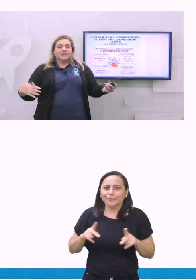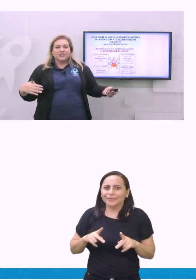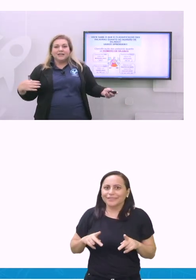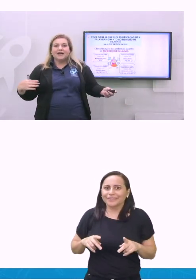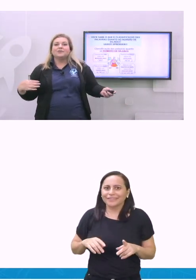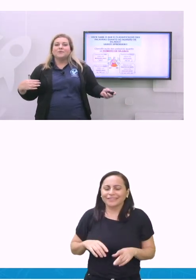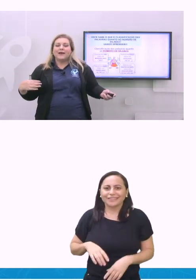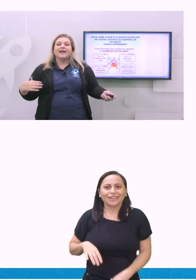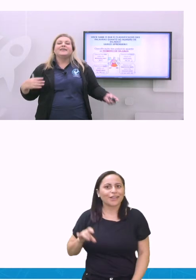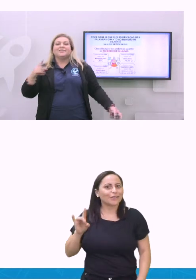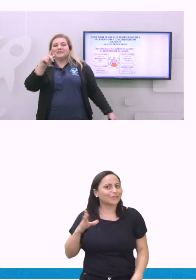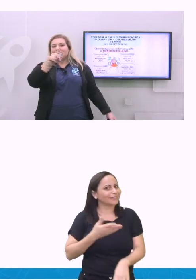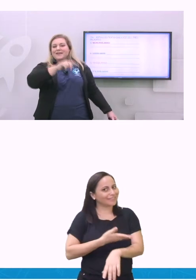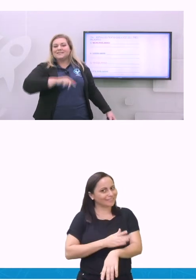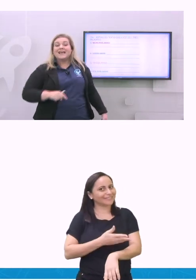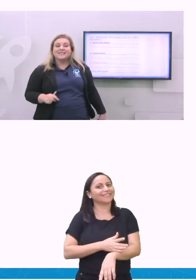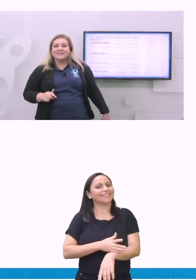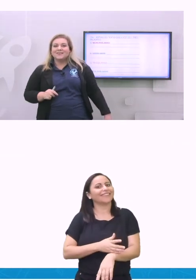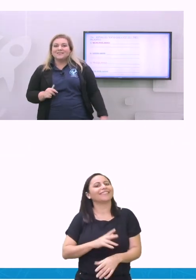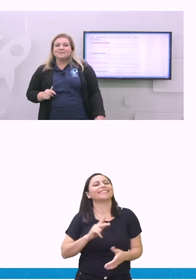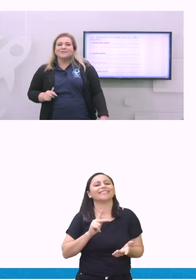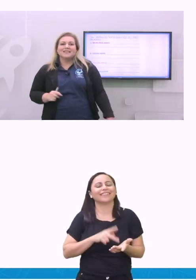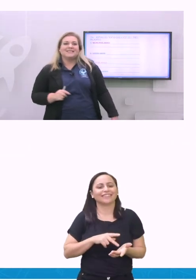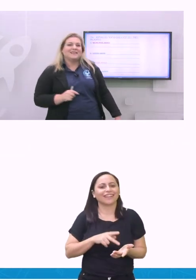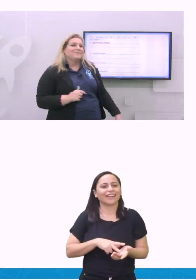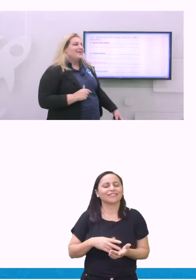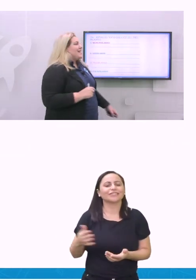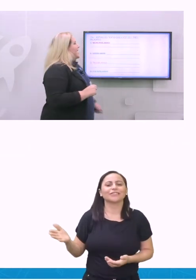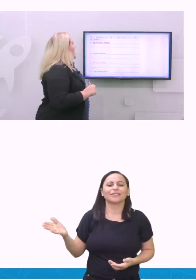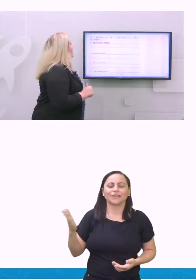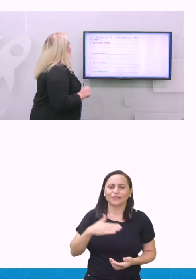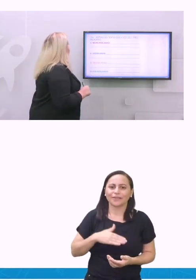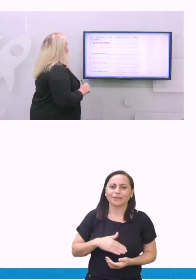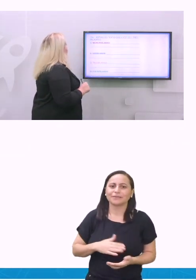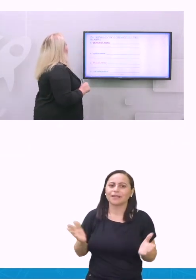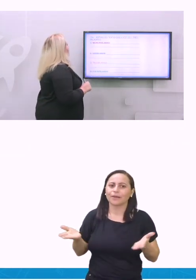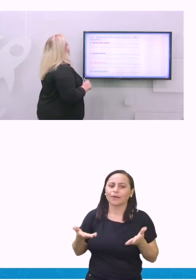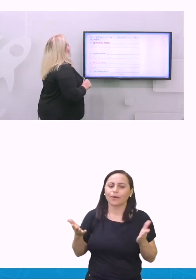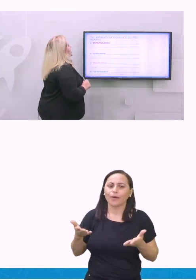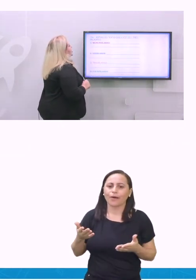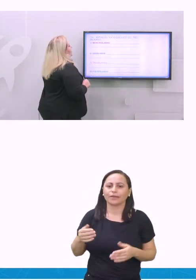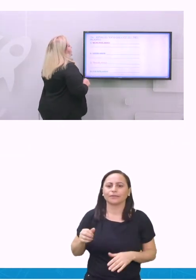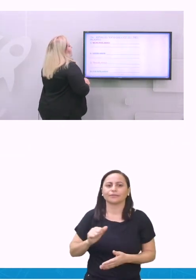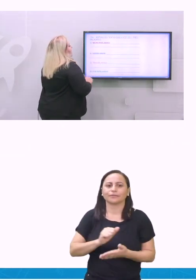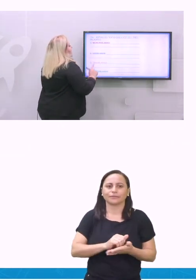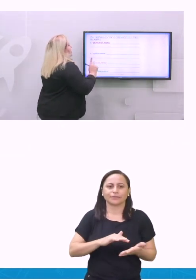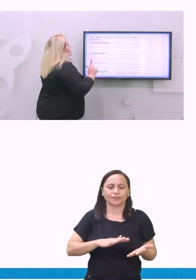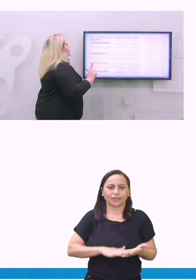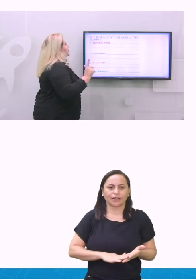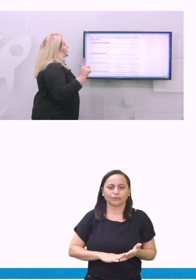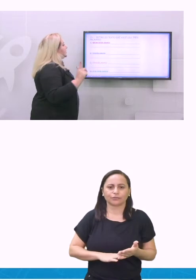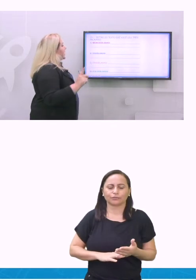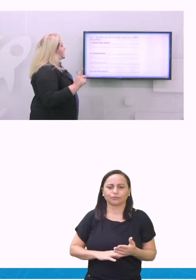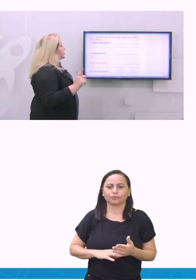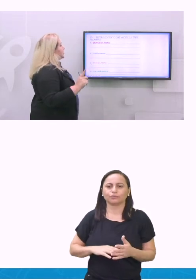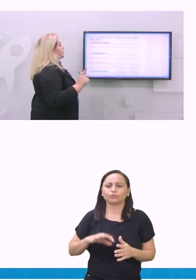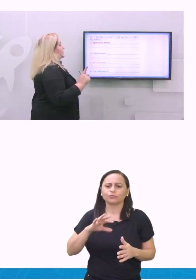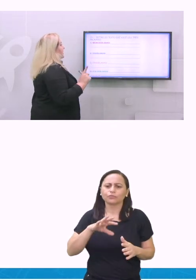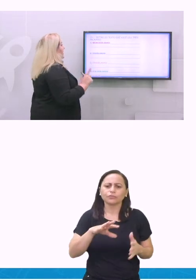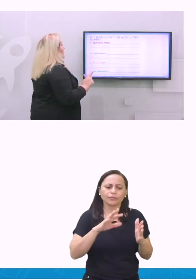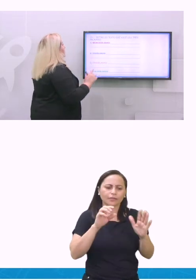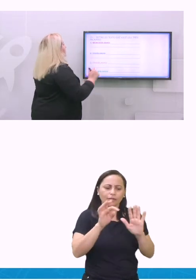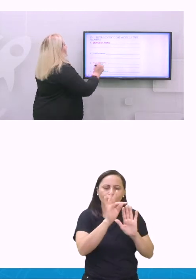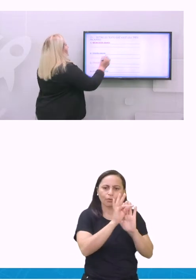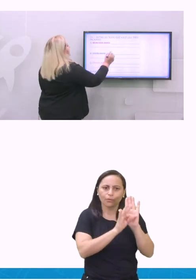só praticando, não é? Isso mesmo, e é isso que nós vamos fazer. Repare na nossa atividade, ó. Retire do texto que